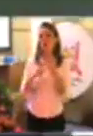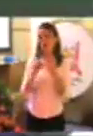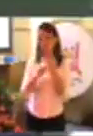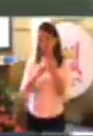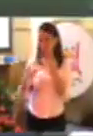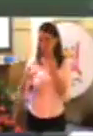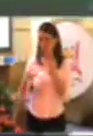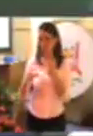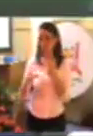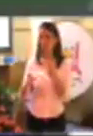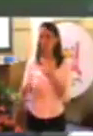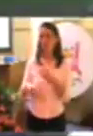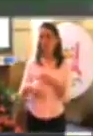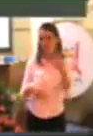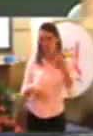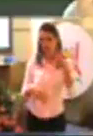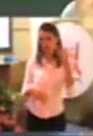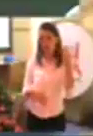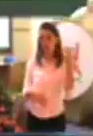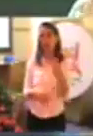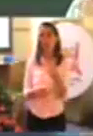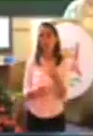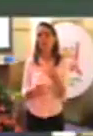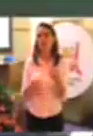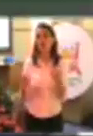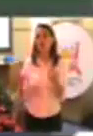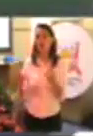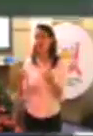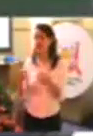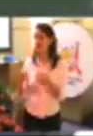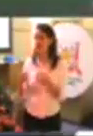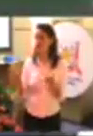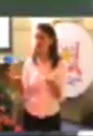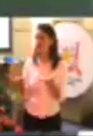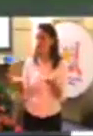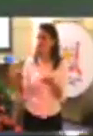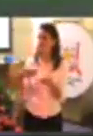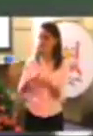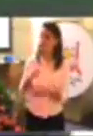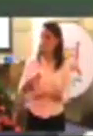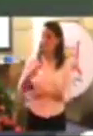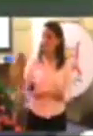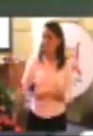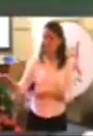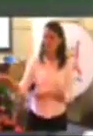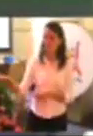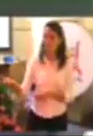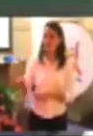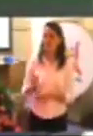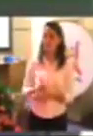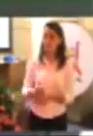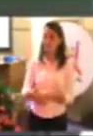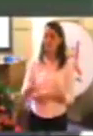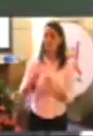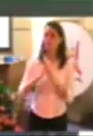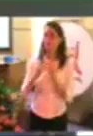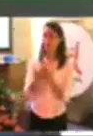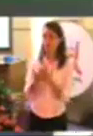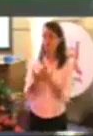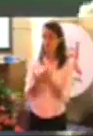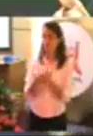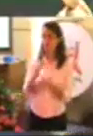Santa Catarina, que foi a terceira. Está aqui a fundadora da escola até hoje, espero que ela fique por lá durante muitos anos